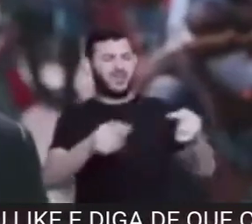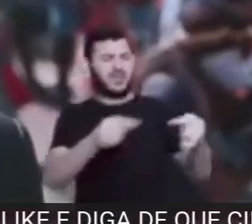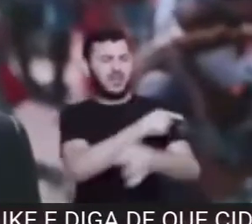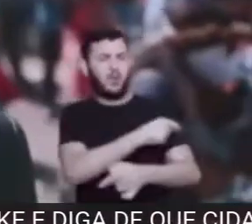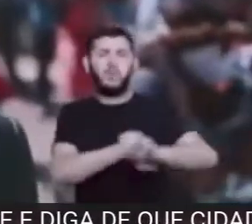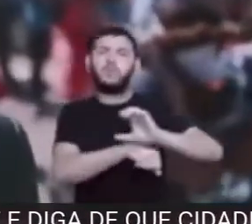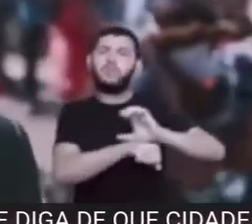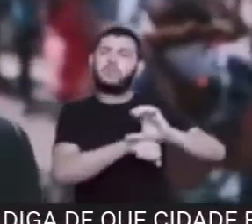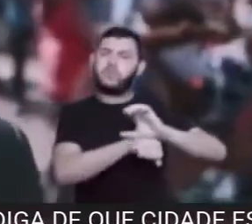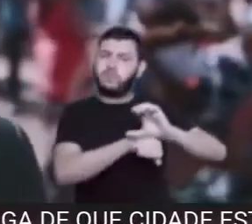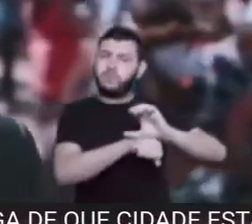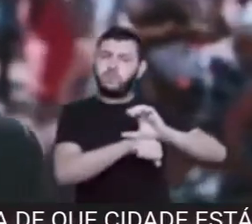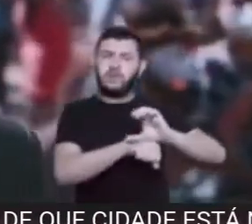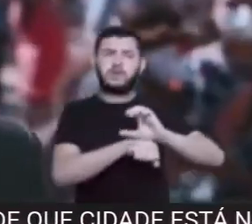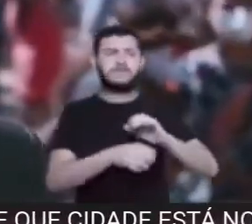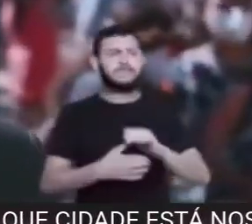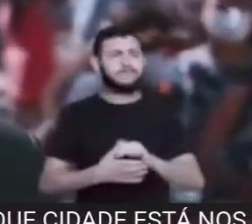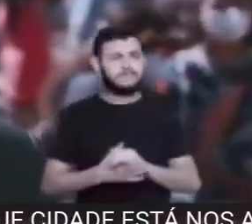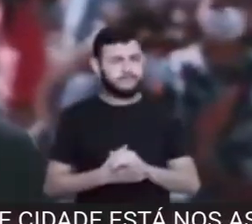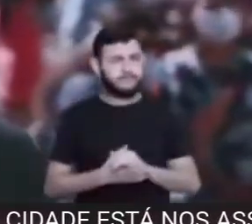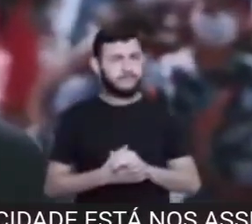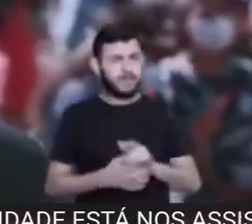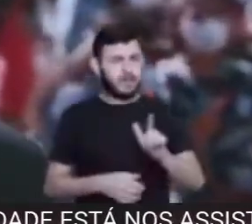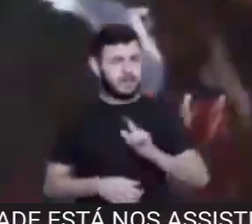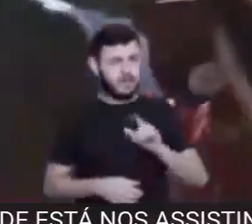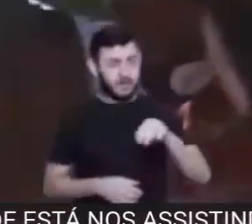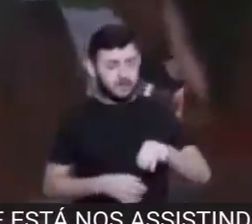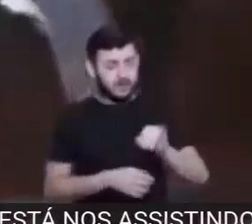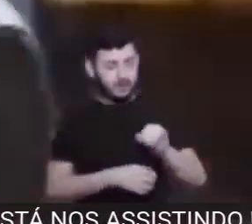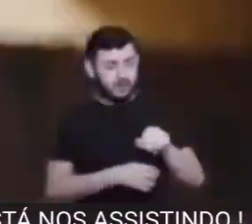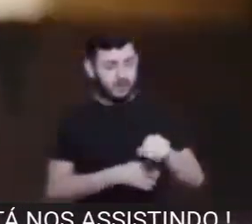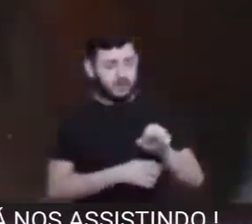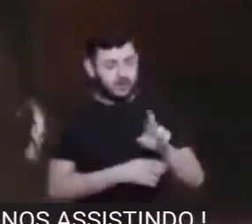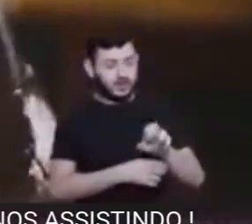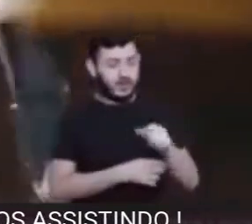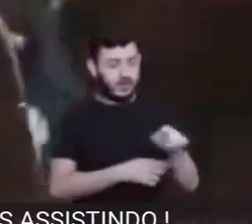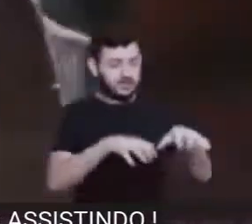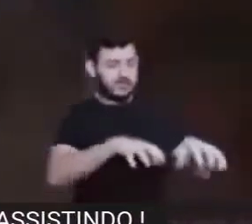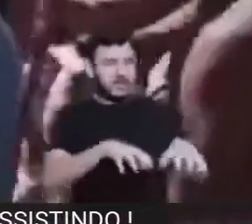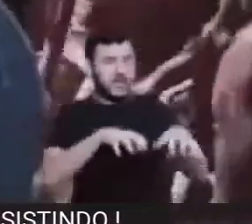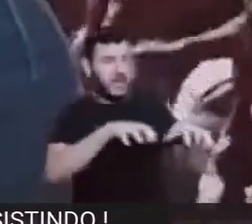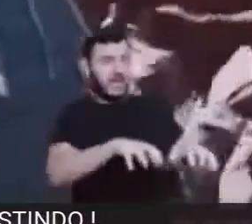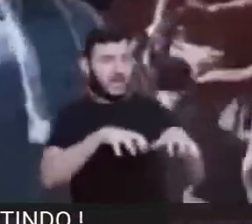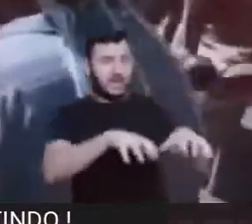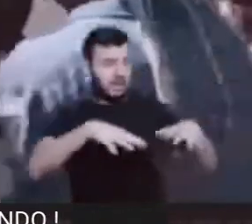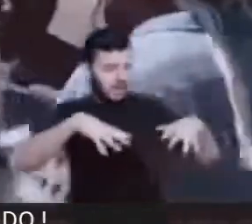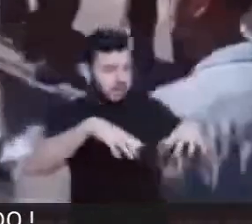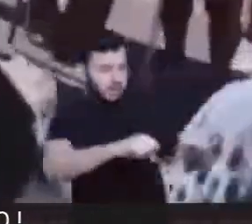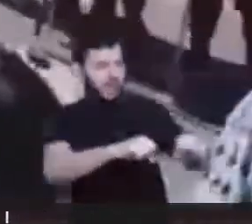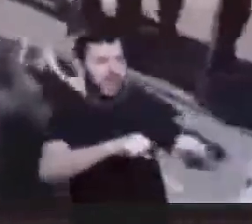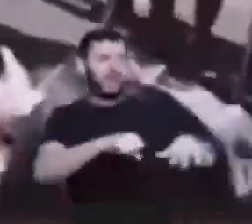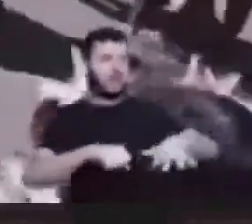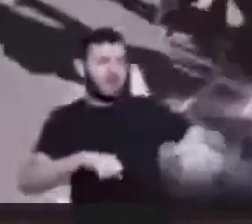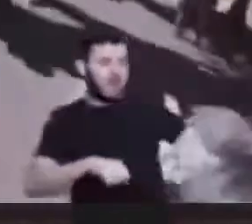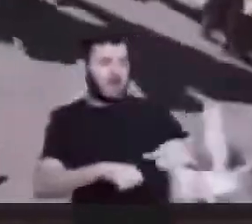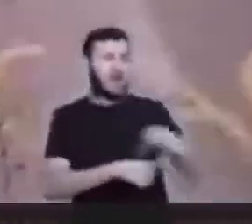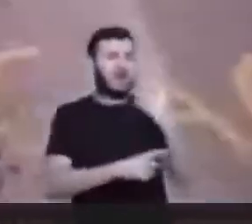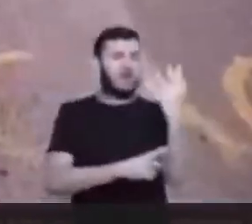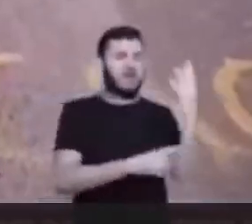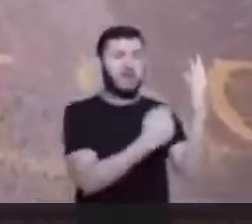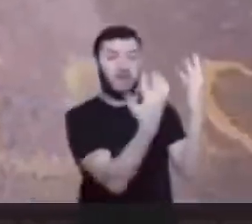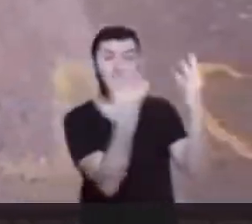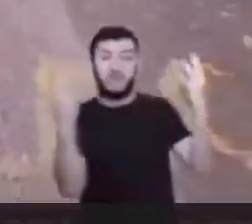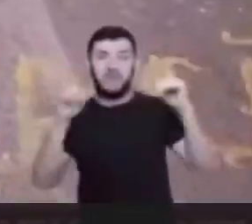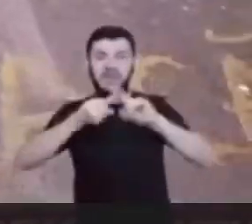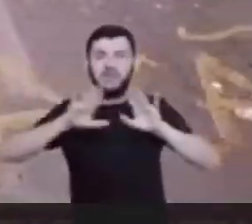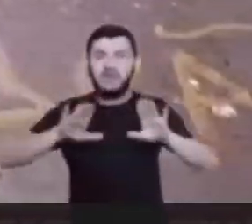com que a mineração tome conta das nossas matas, nossas florestas, nossos biomas. Em Minas Gerais, nós sentimos isso. A